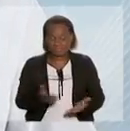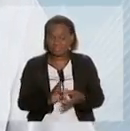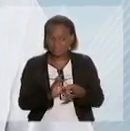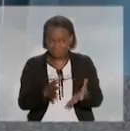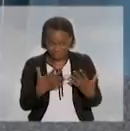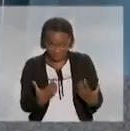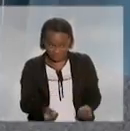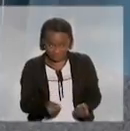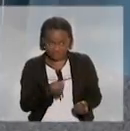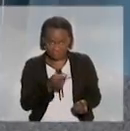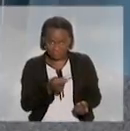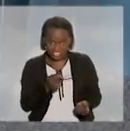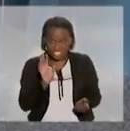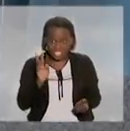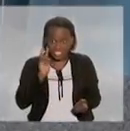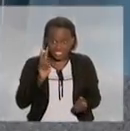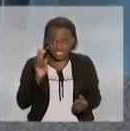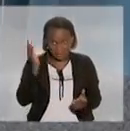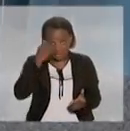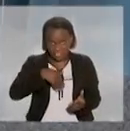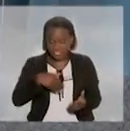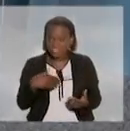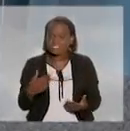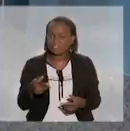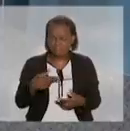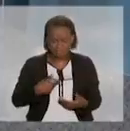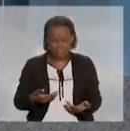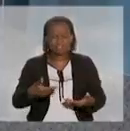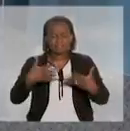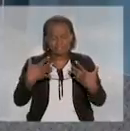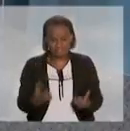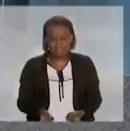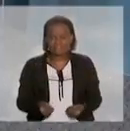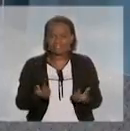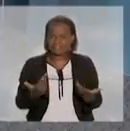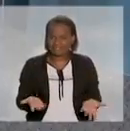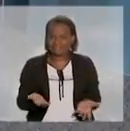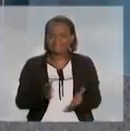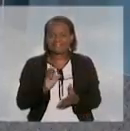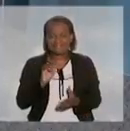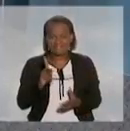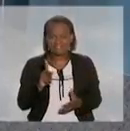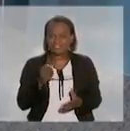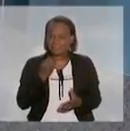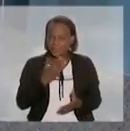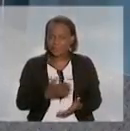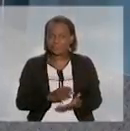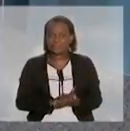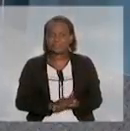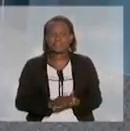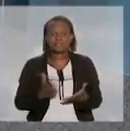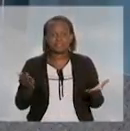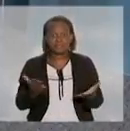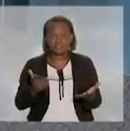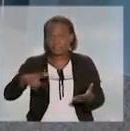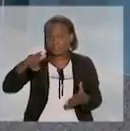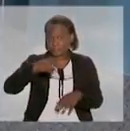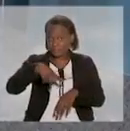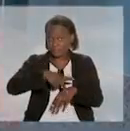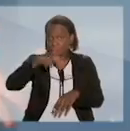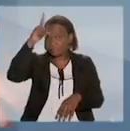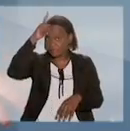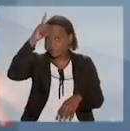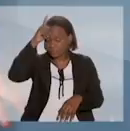O convite está aceito, só para a gente já deixar aqui registrado? Não, o convite está aceito. Ok, Obrigado. Que coisa boa. Agora,